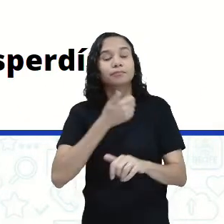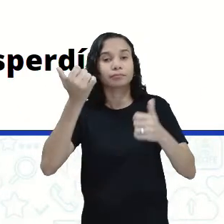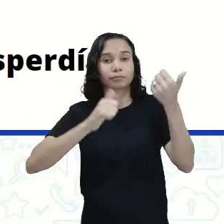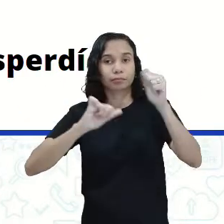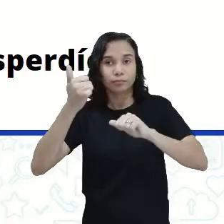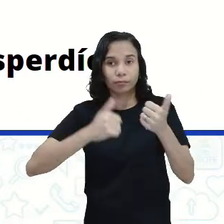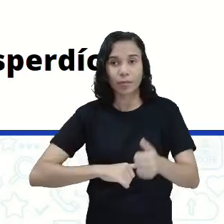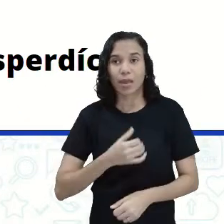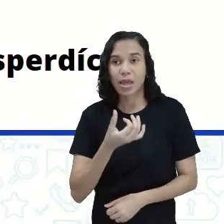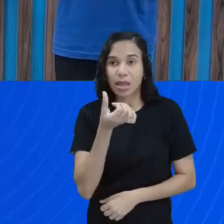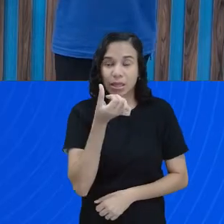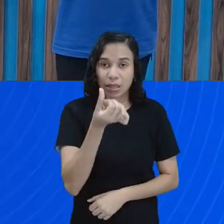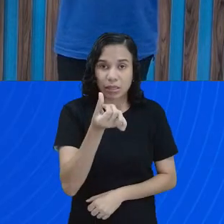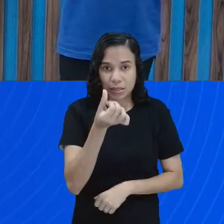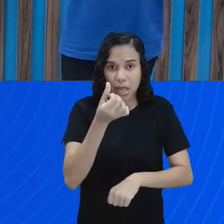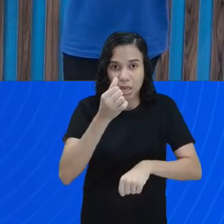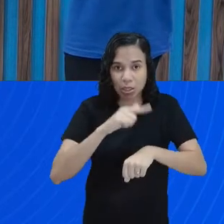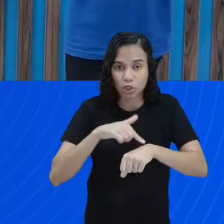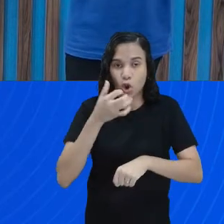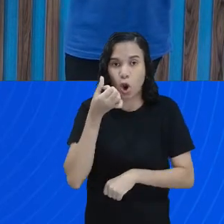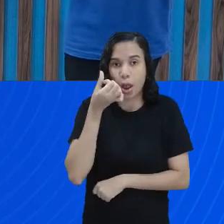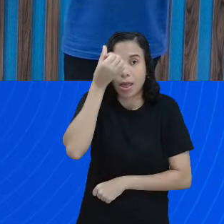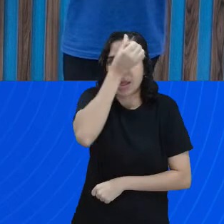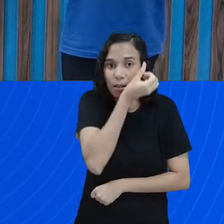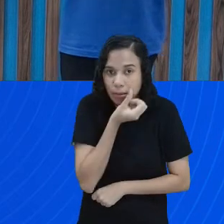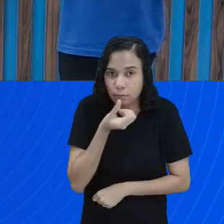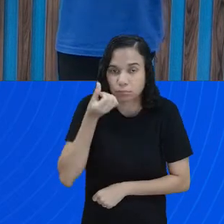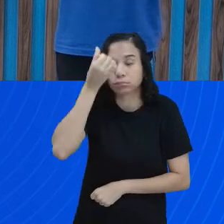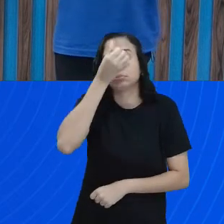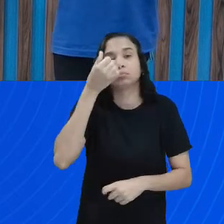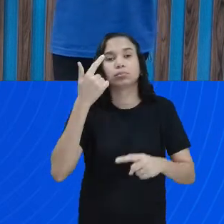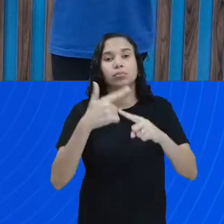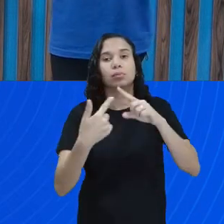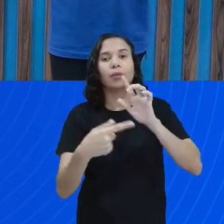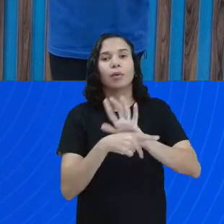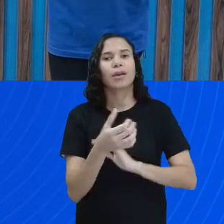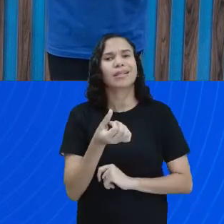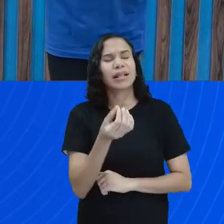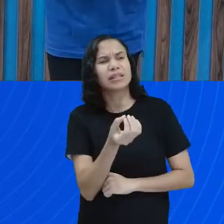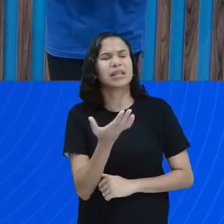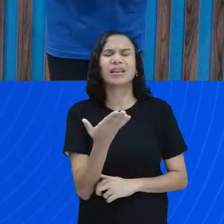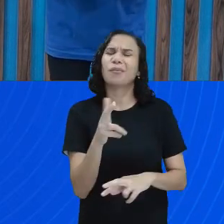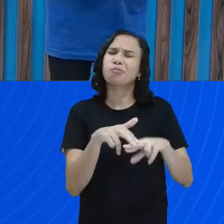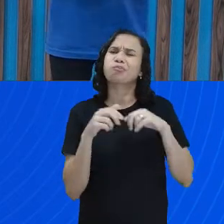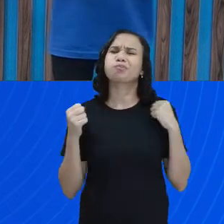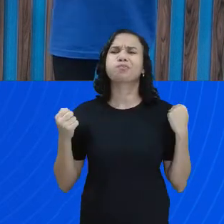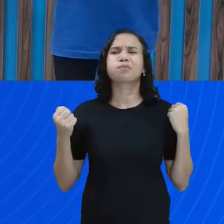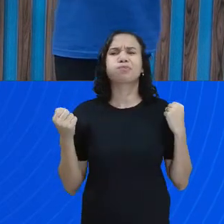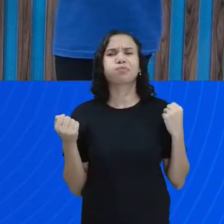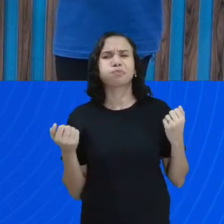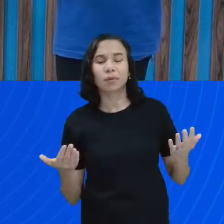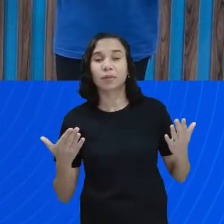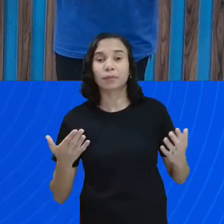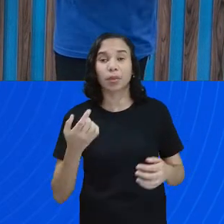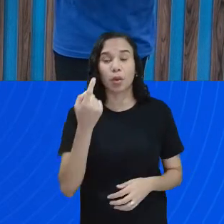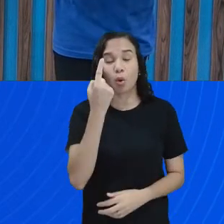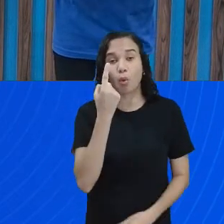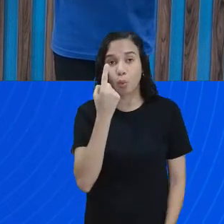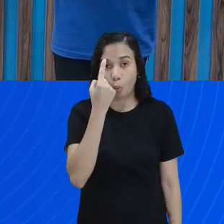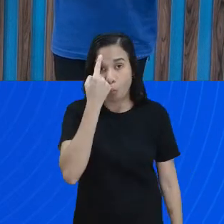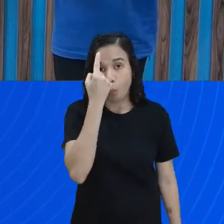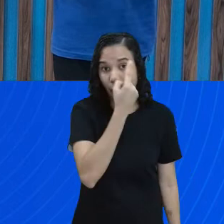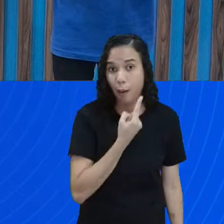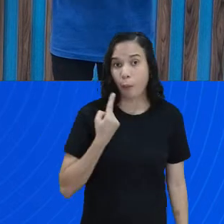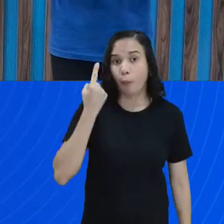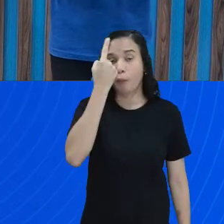Eu tenho 6 horas. 6 que eu vou multiplicar por 60. Por que, Ricardinho, por 60? Porque 1 hora